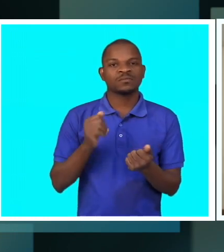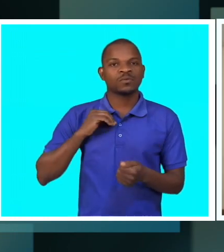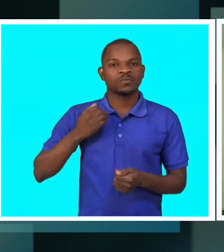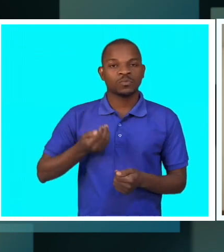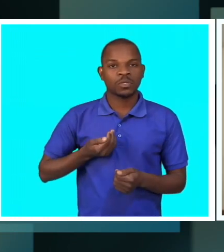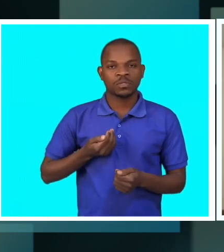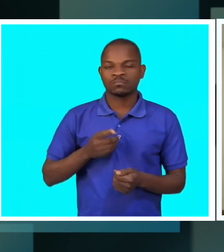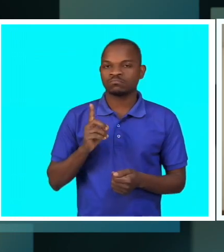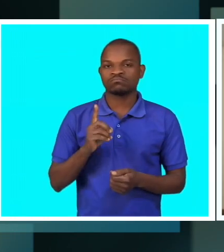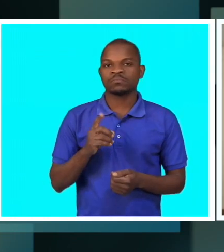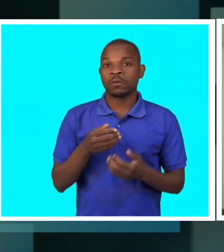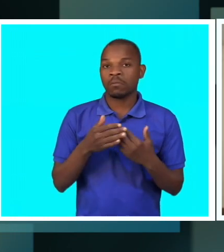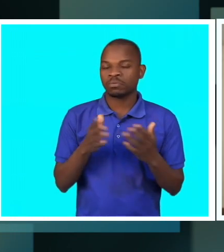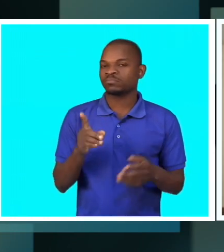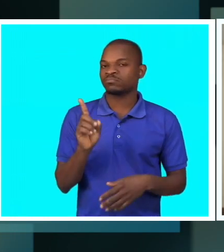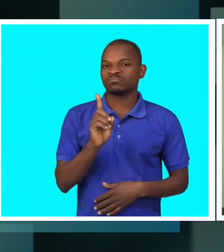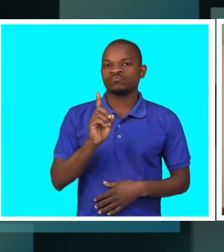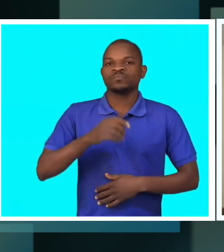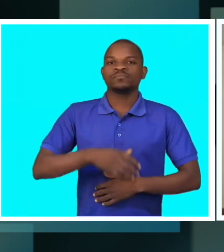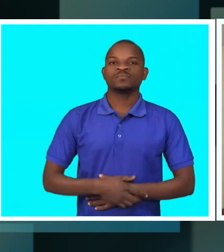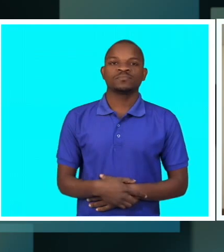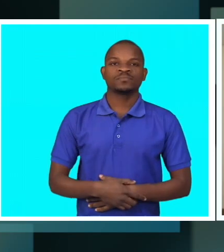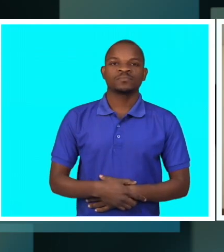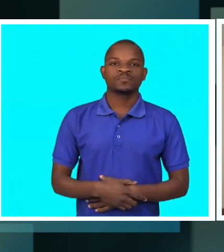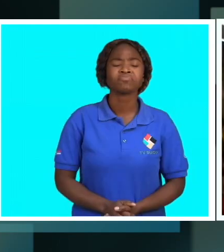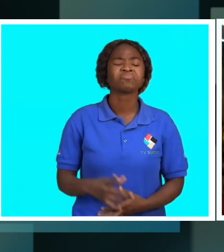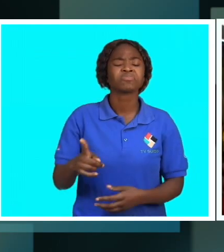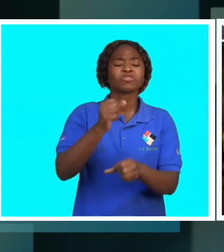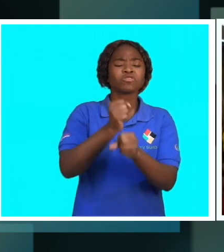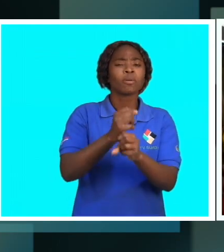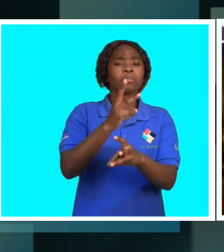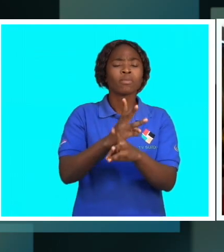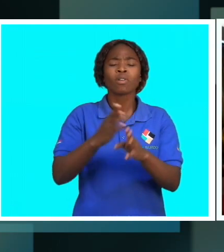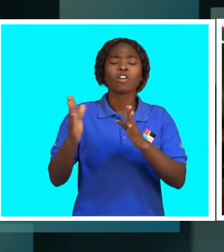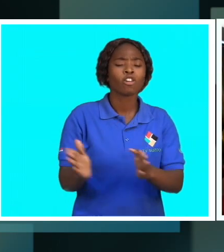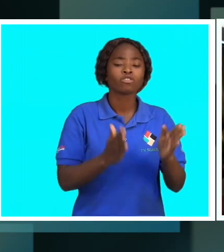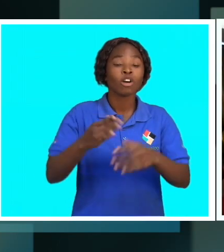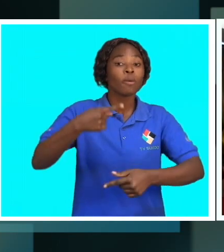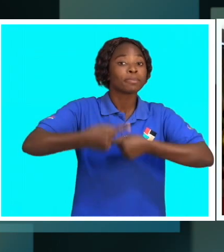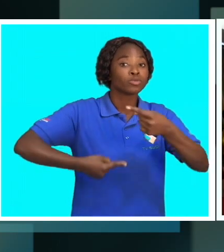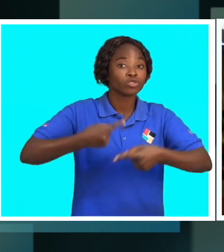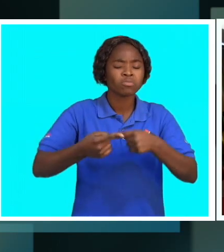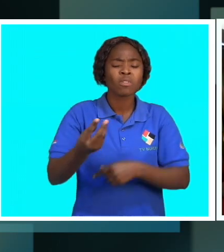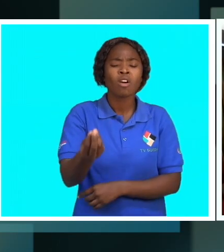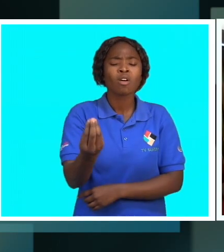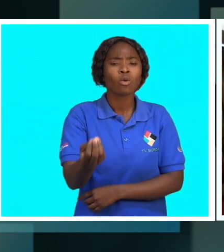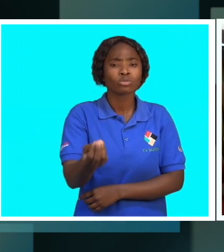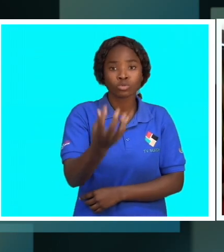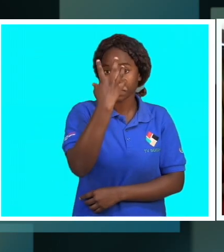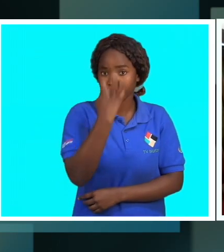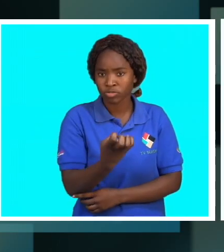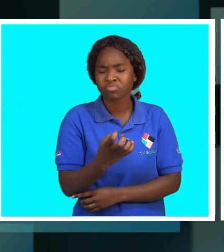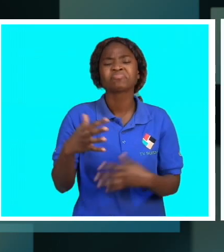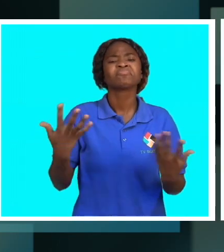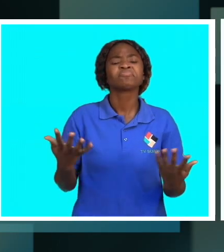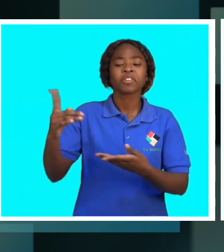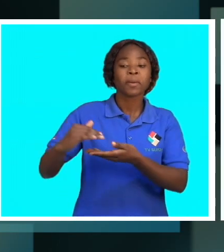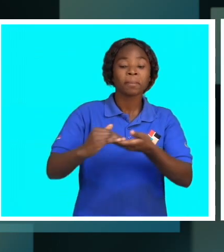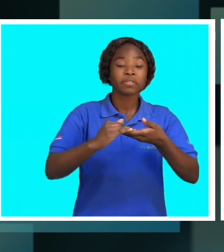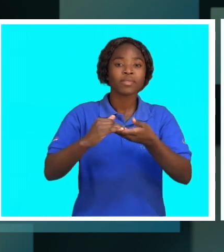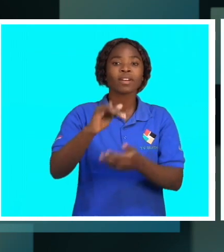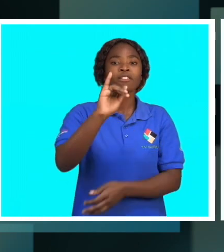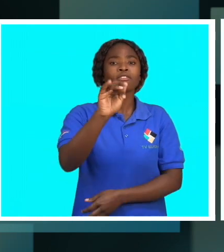Então, facilmente, é difícil as mulheres se abrirem logo a priori. O workshop foi organizado pelo Projeto Ouro Negro